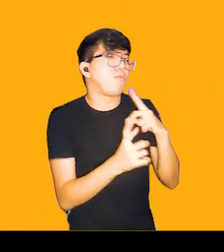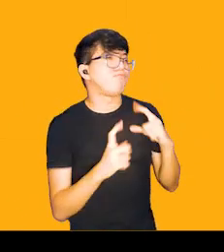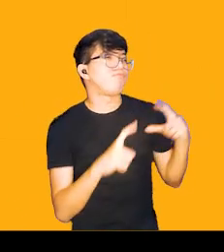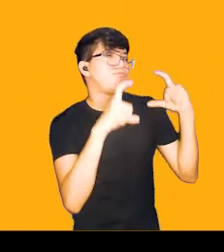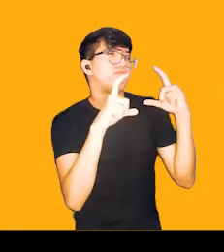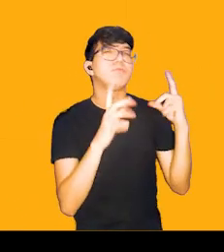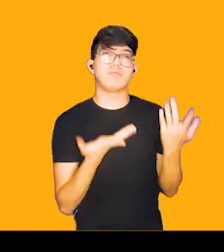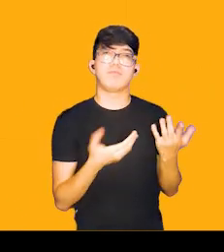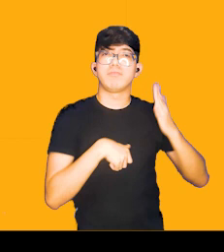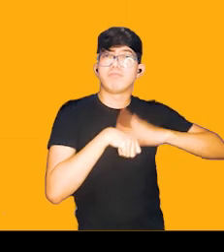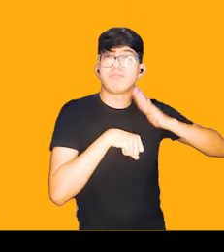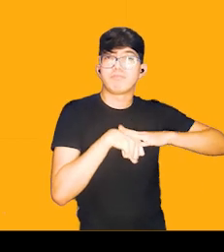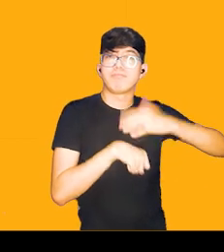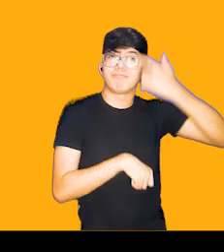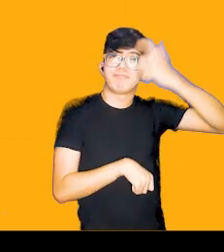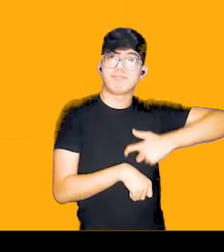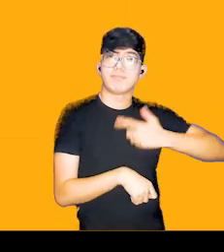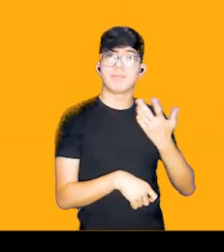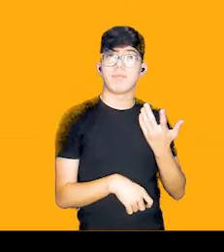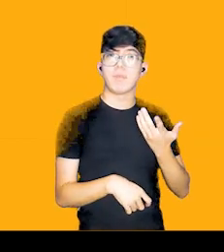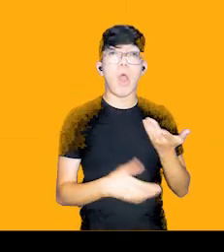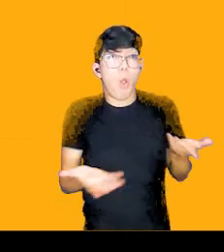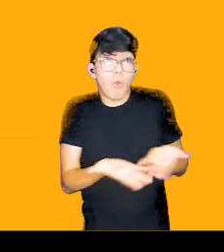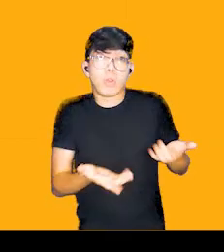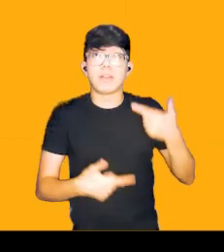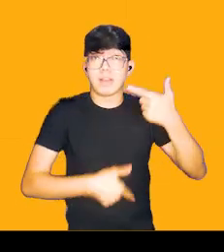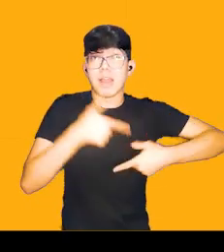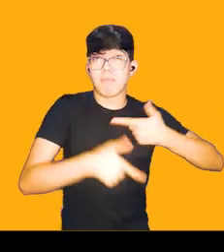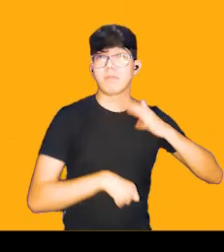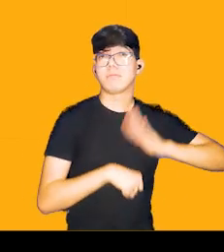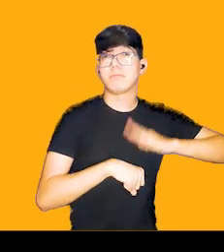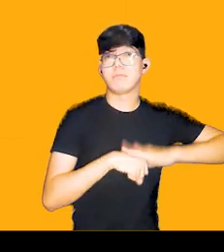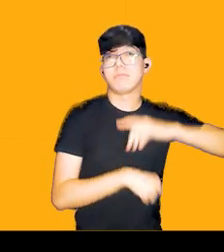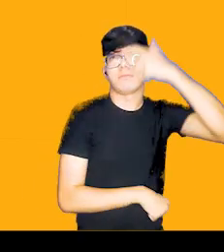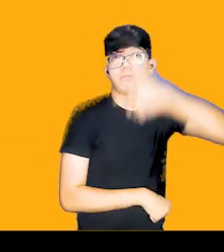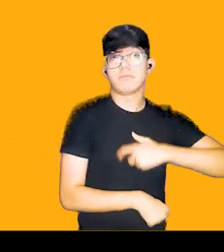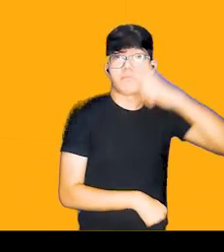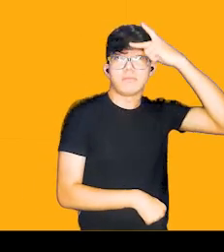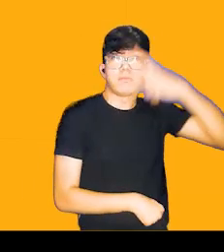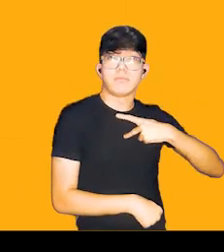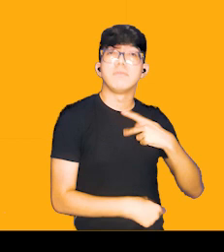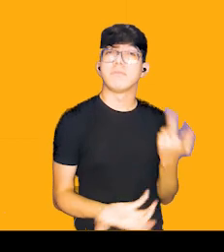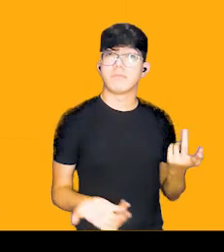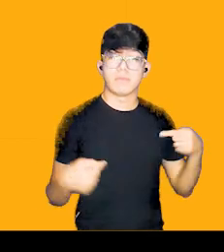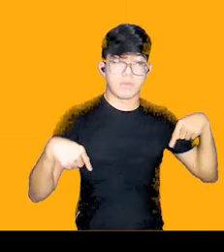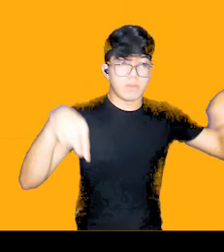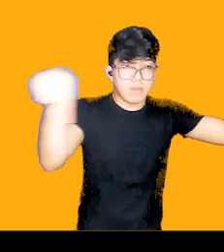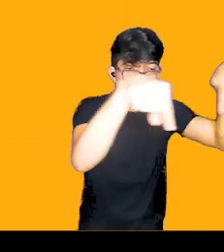Então, eu diria que o fotógrafo autoral, que é o que hoje eu me dedico,